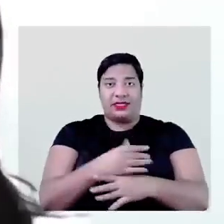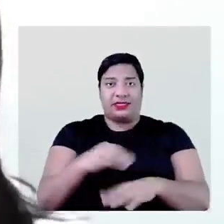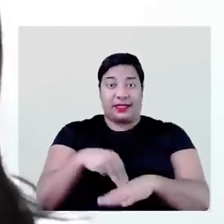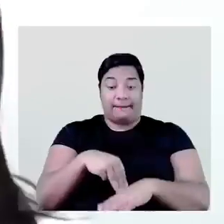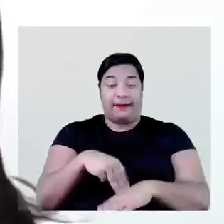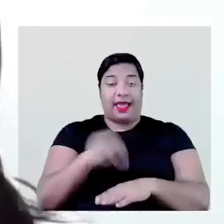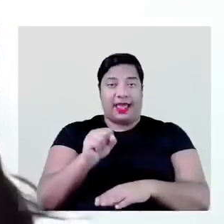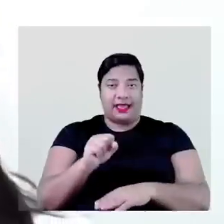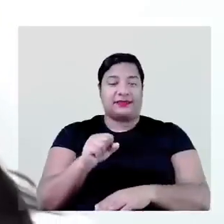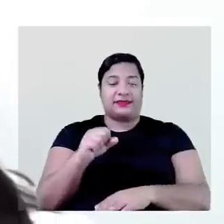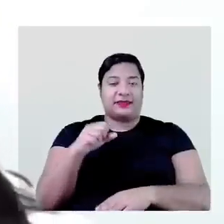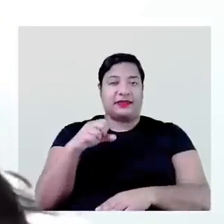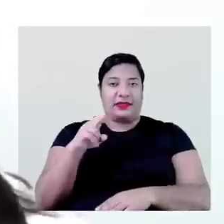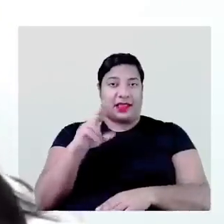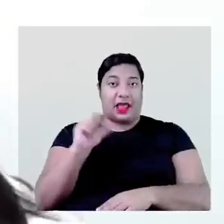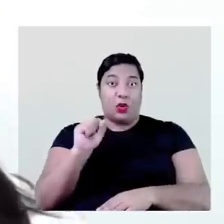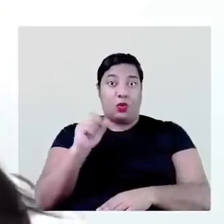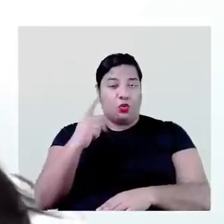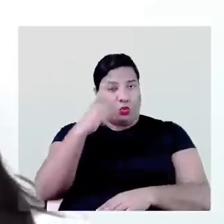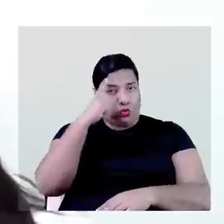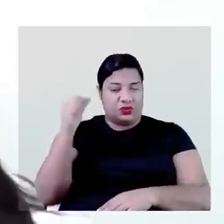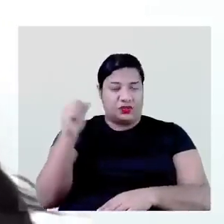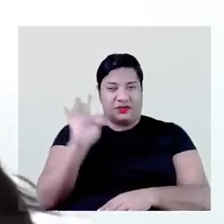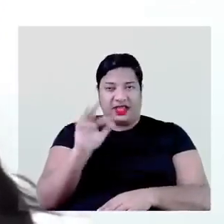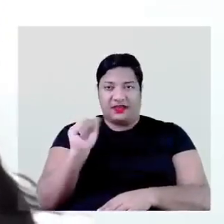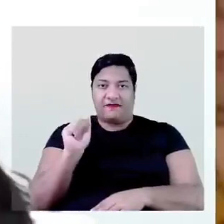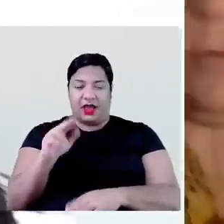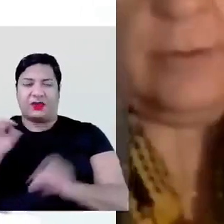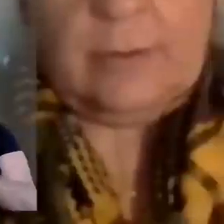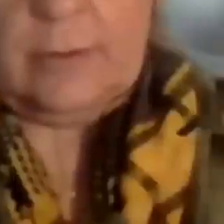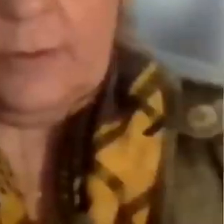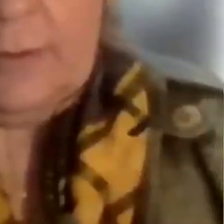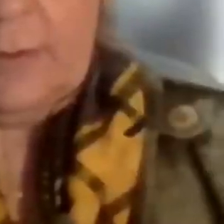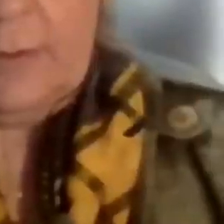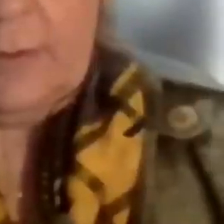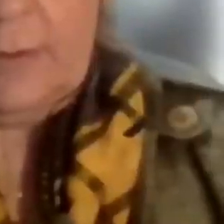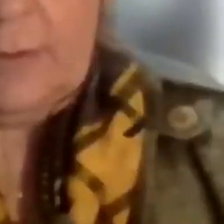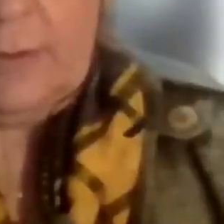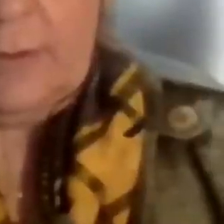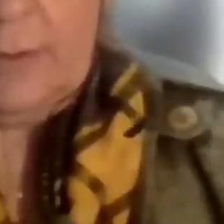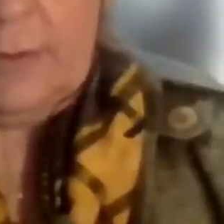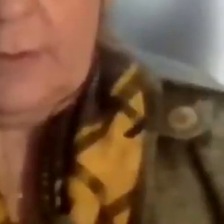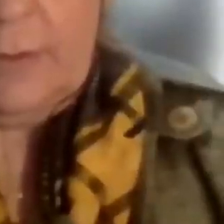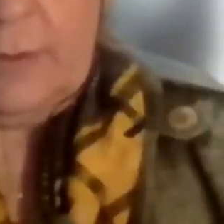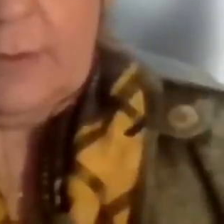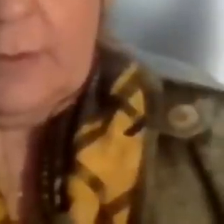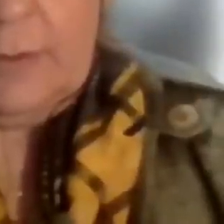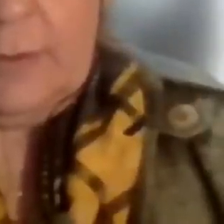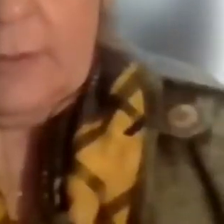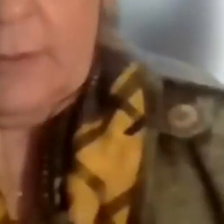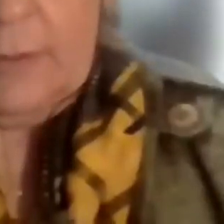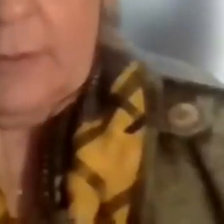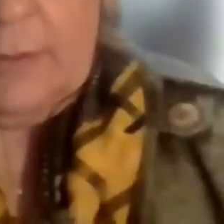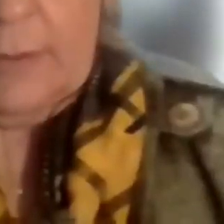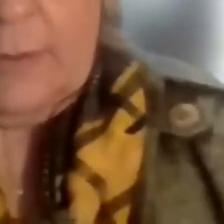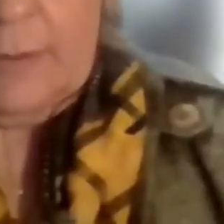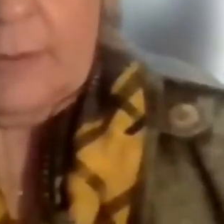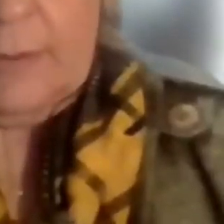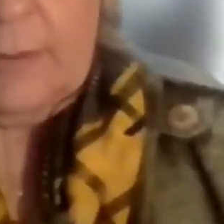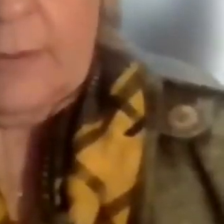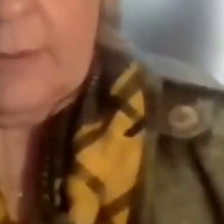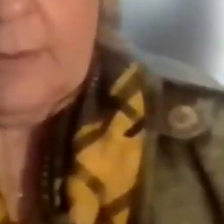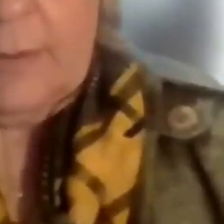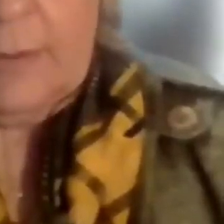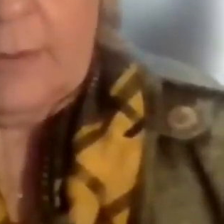USP, especializada em planejamento regional e urbano pela Universidade Técnica de Berlim, na Alemanha. Atualmente coordena